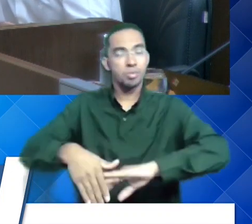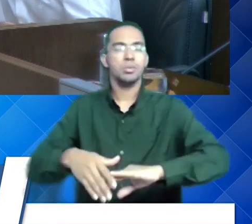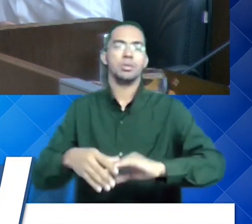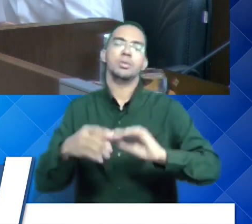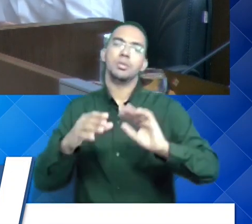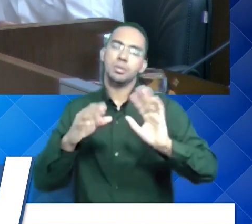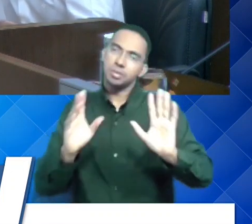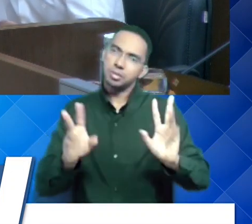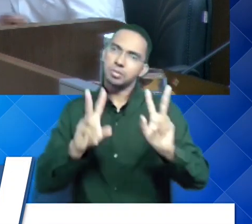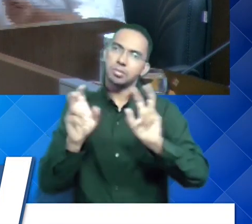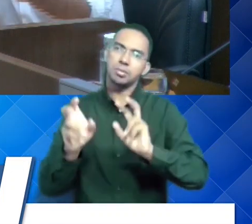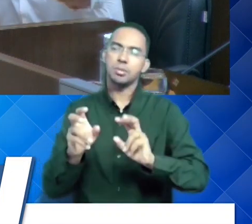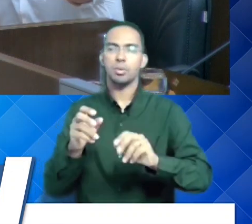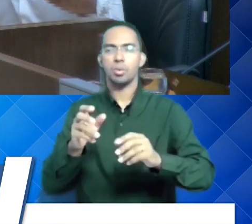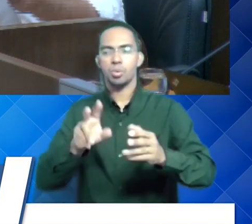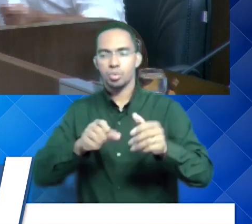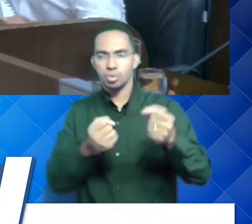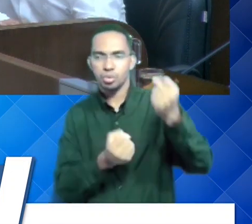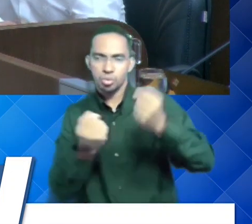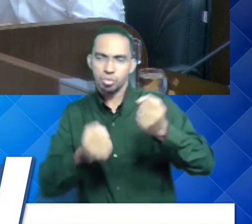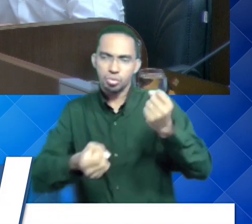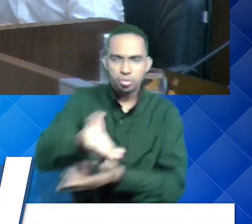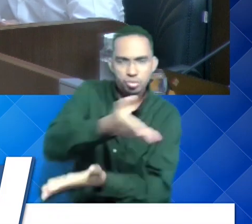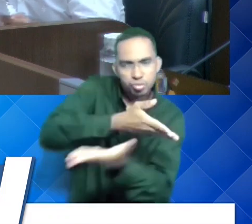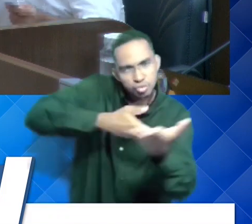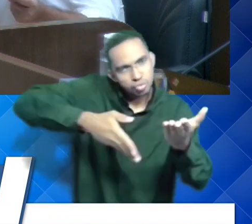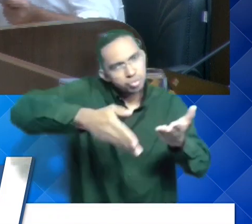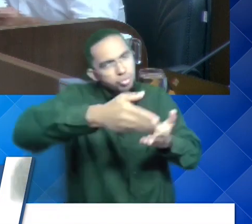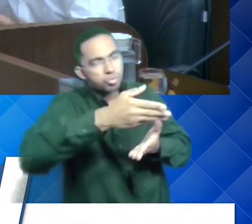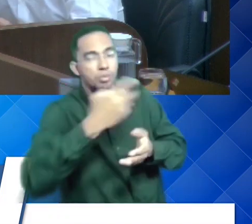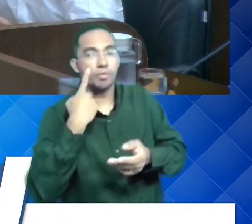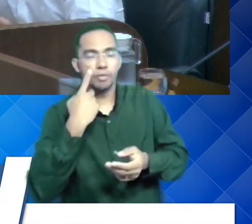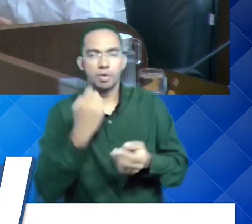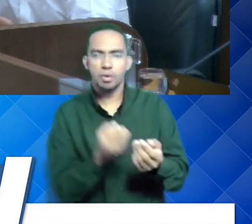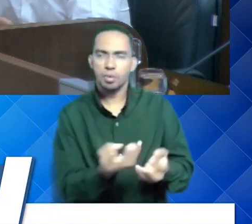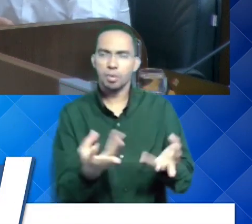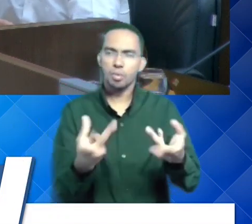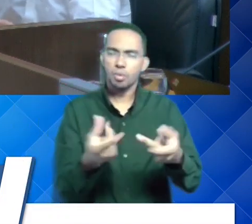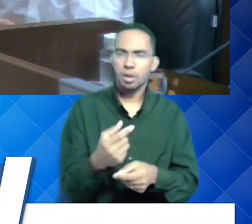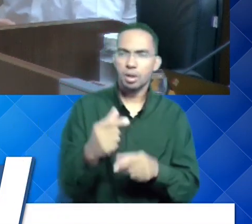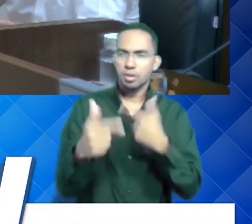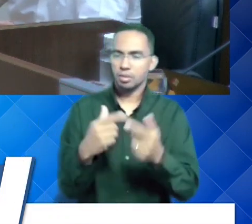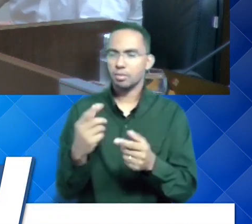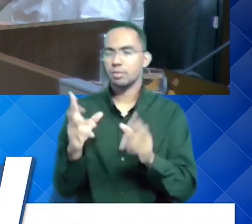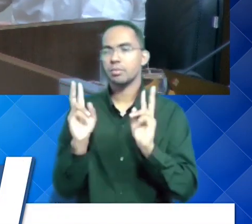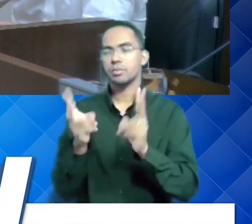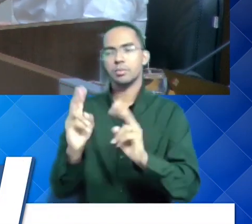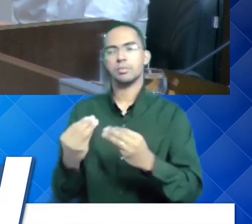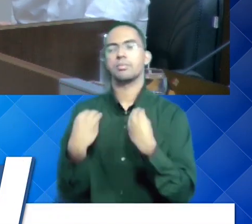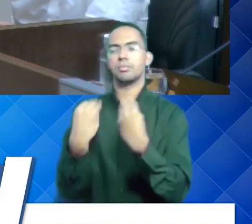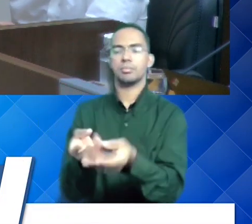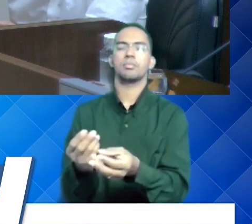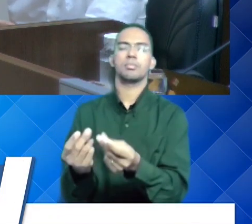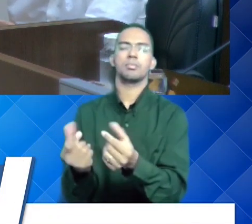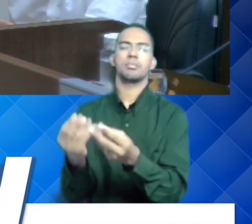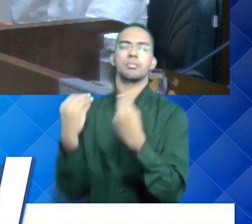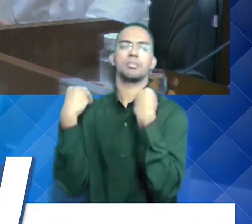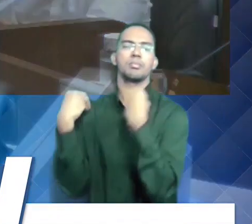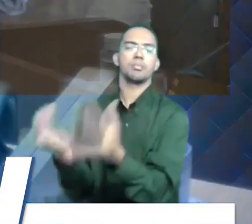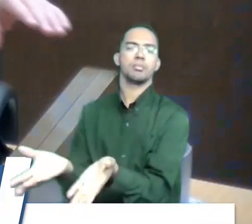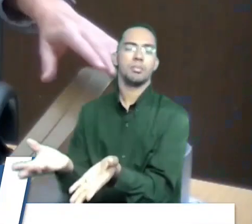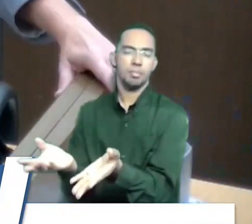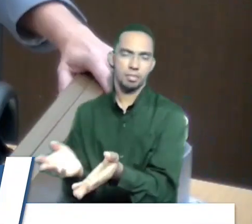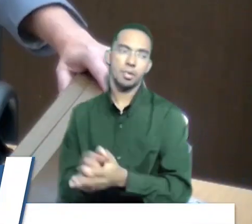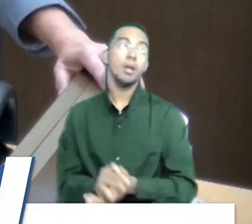de rodar o veículo, tudo isso, mas você vê a qualidade lá do trabalho, sempre jogando dinheiro fora. Não, e nós estamos falando